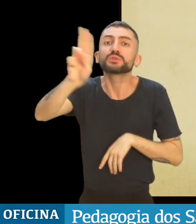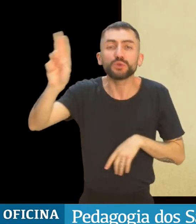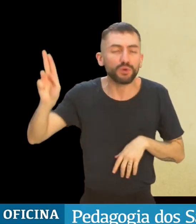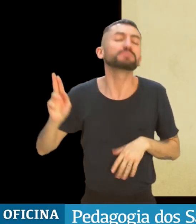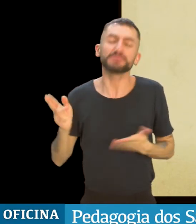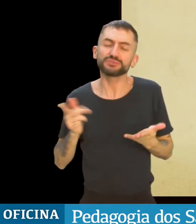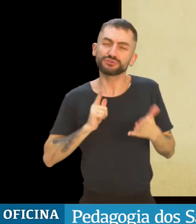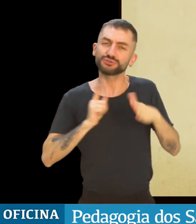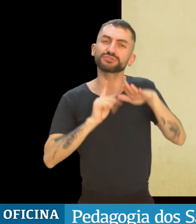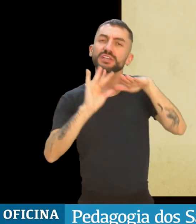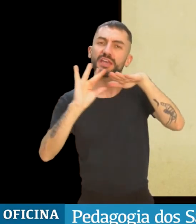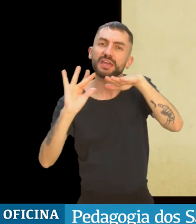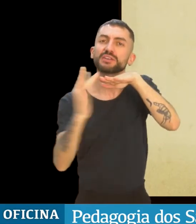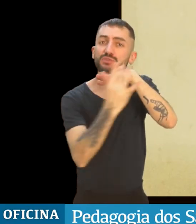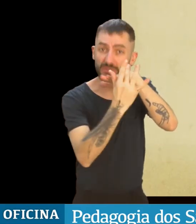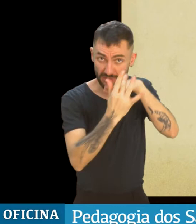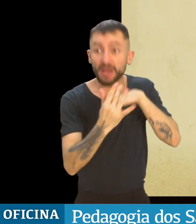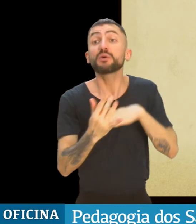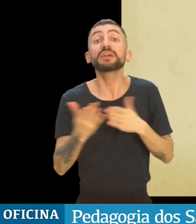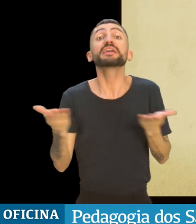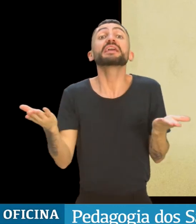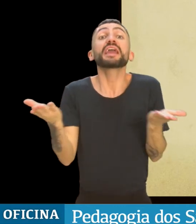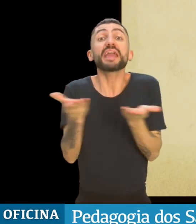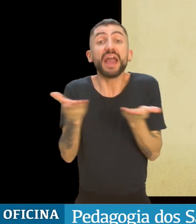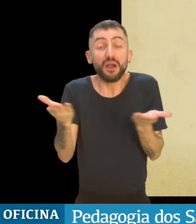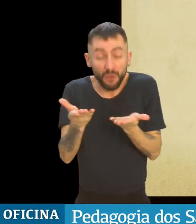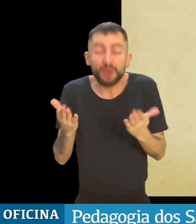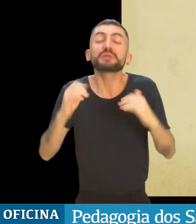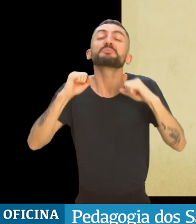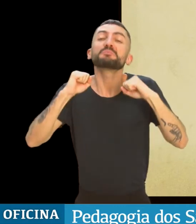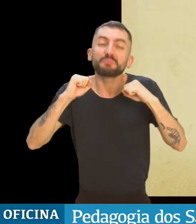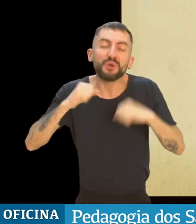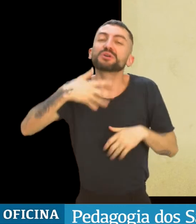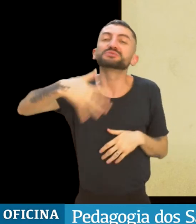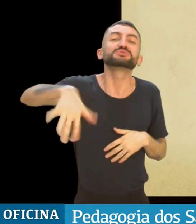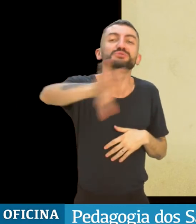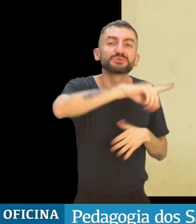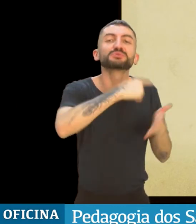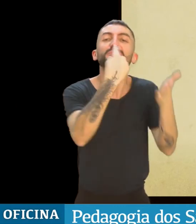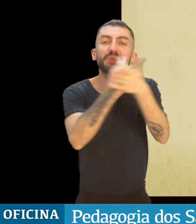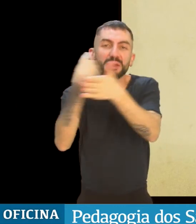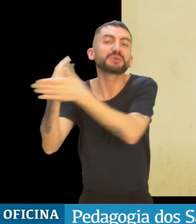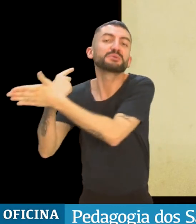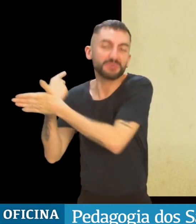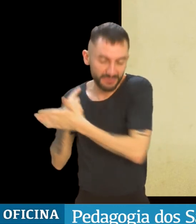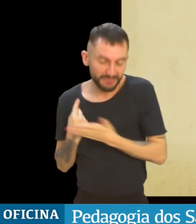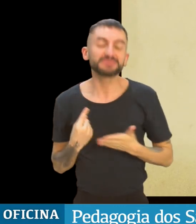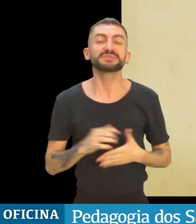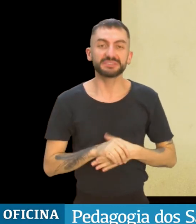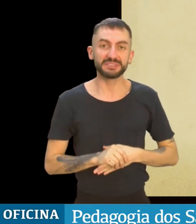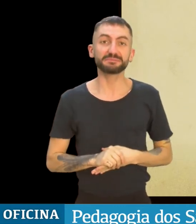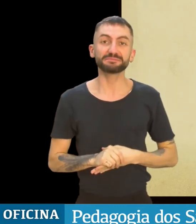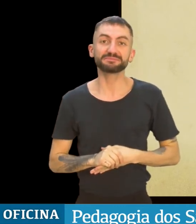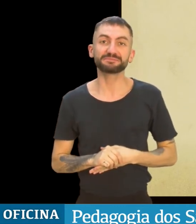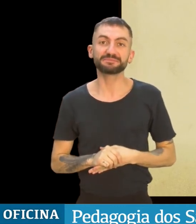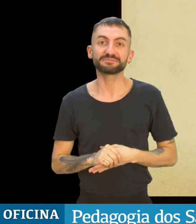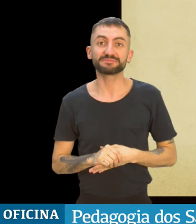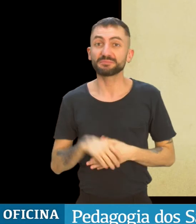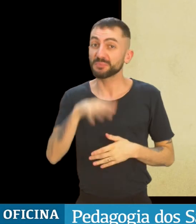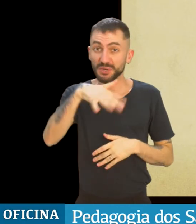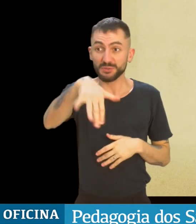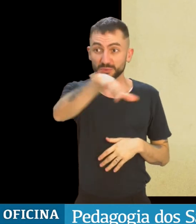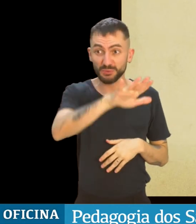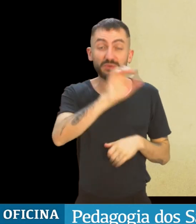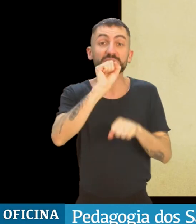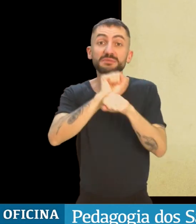redes sociais e a gente vai abrir para algumas perguntas, algumas questões aí do geral.